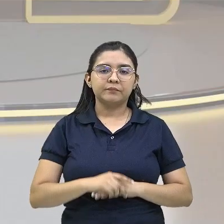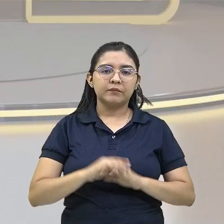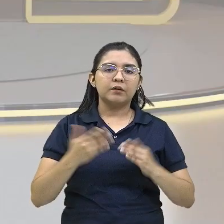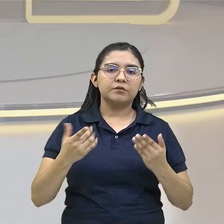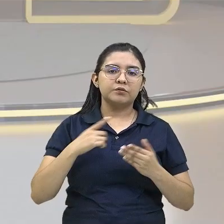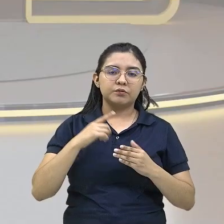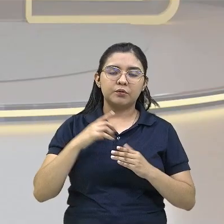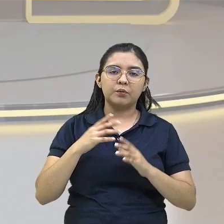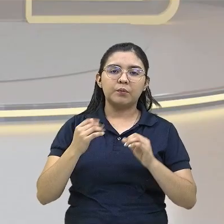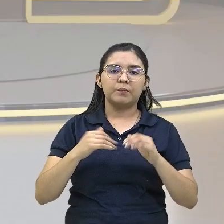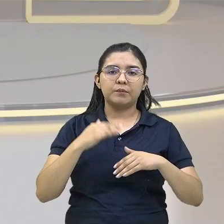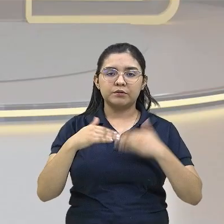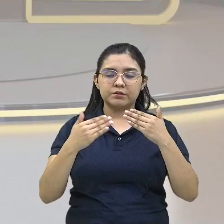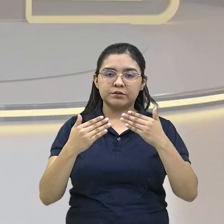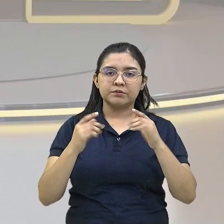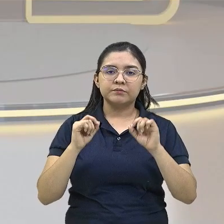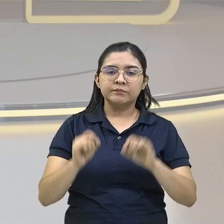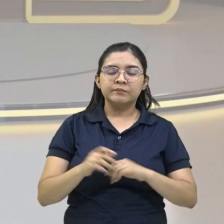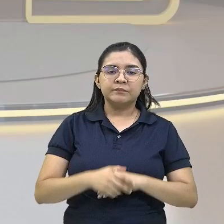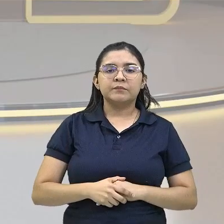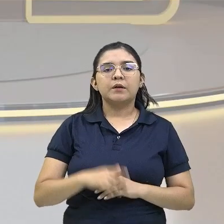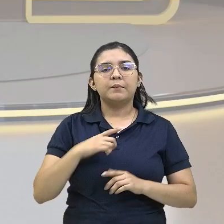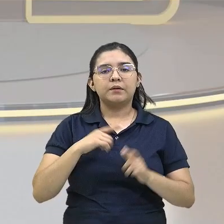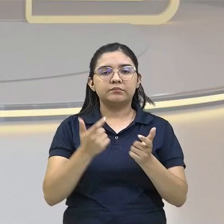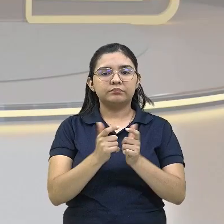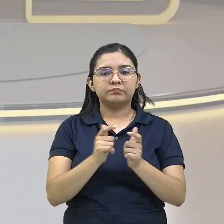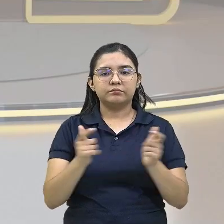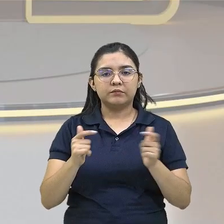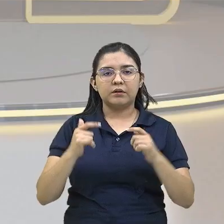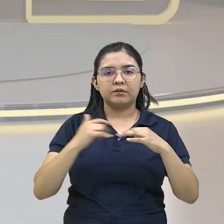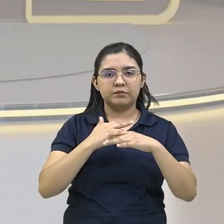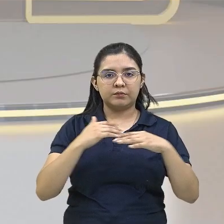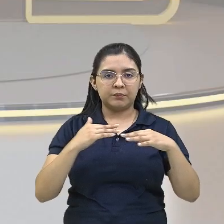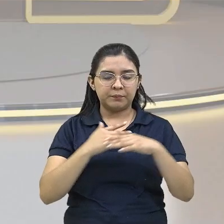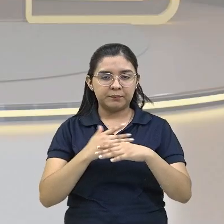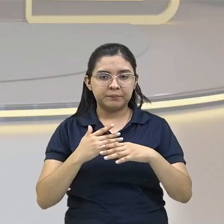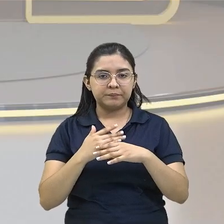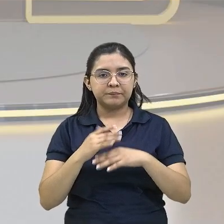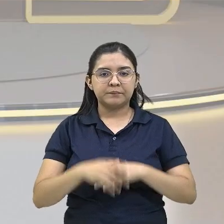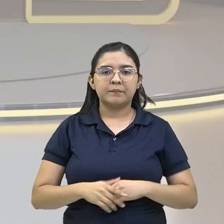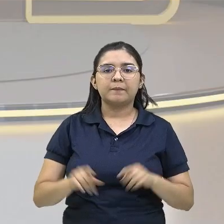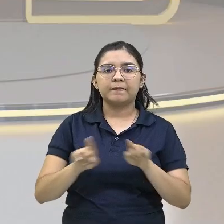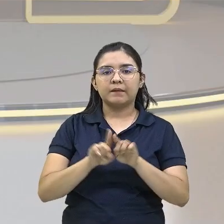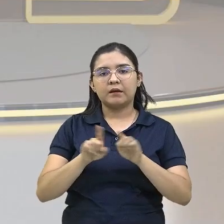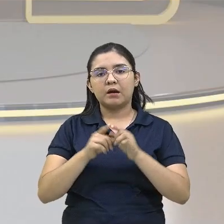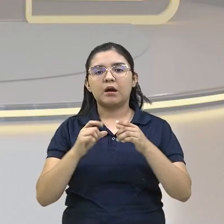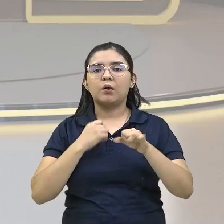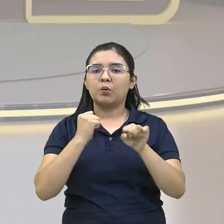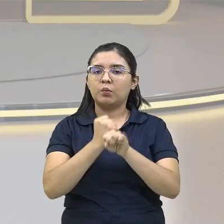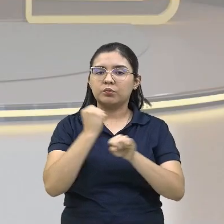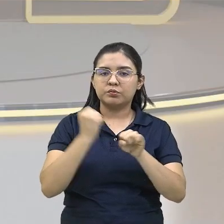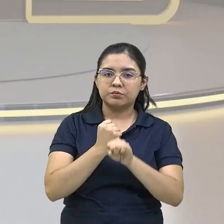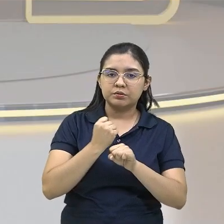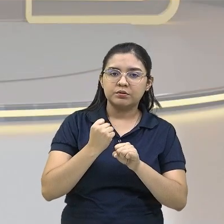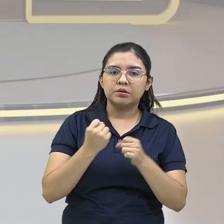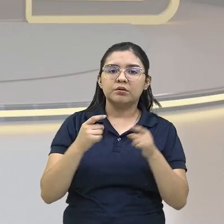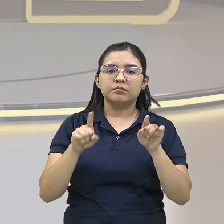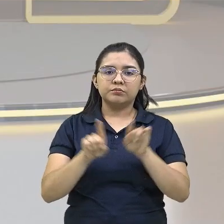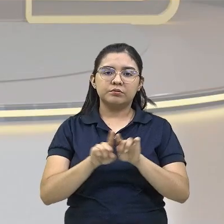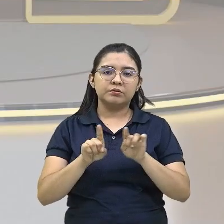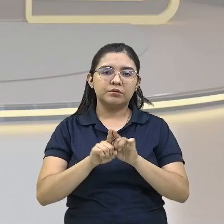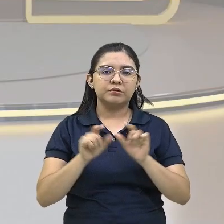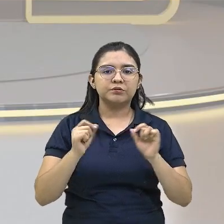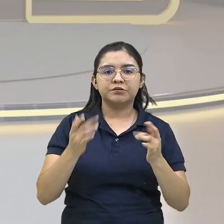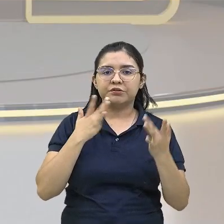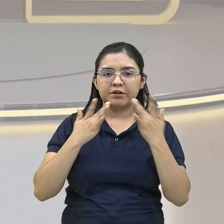o crescimento urbano também ali da população. Aí nós temos a construção de teatros, a infraestrutura urbana, né?